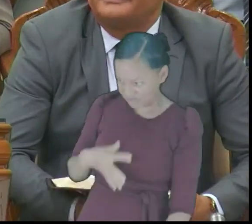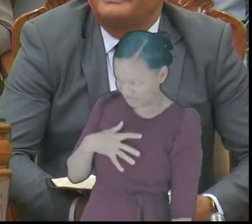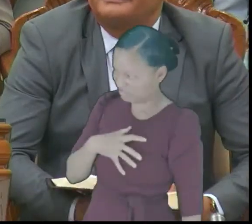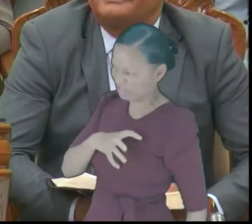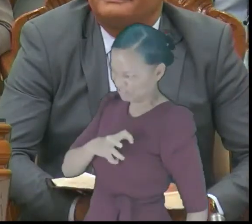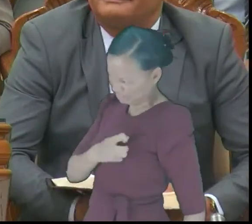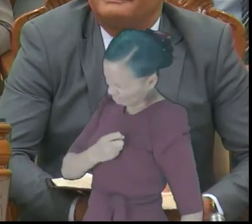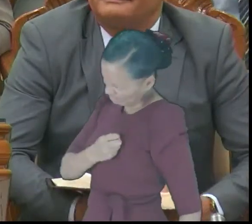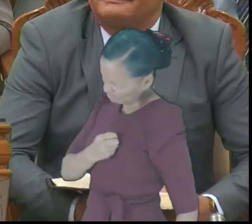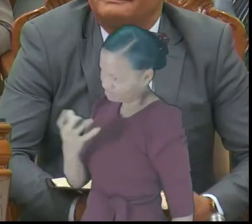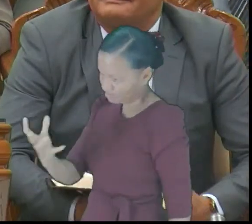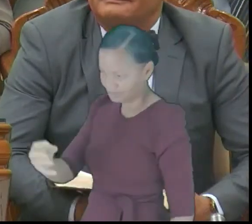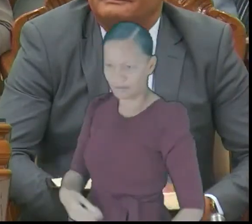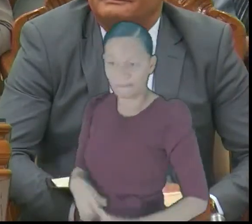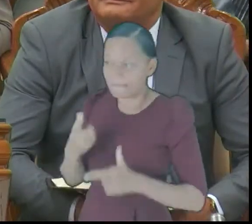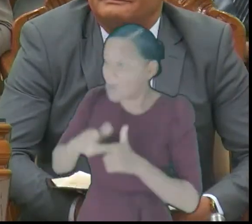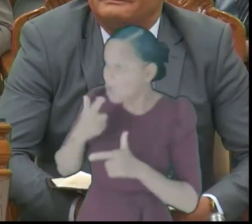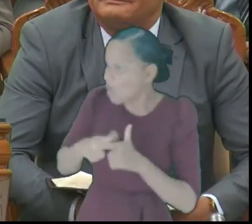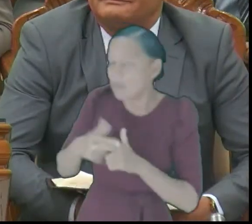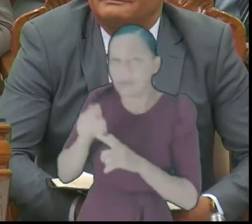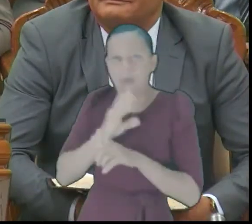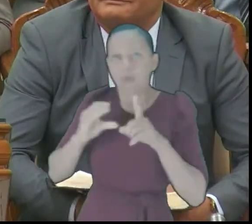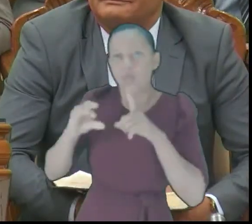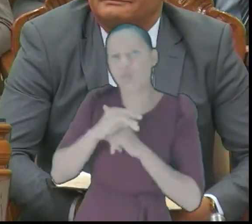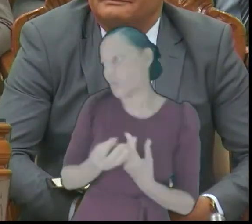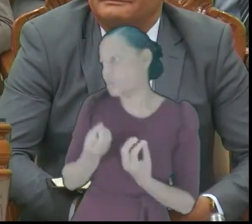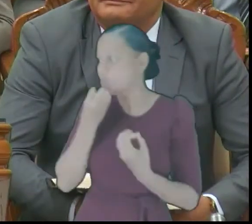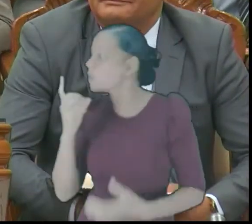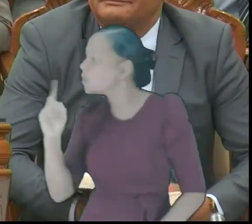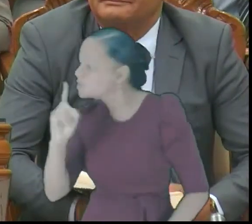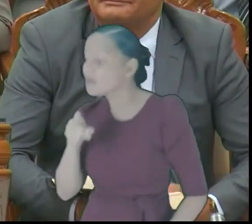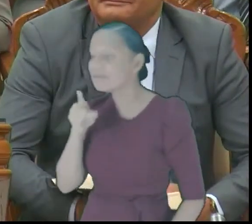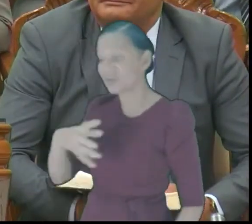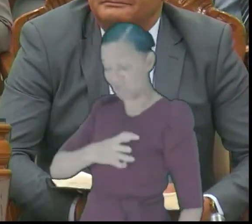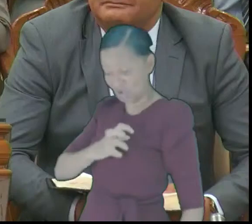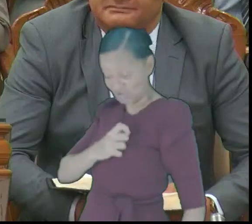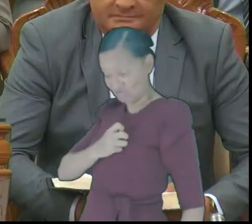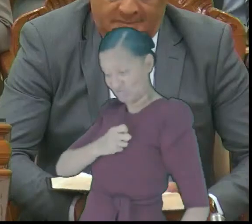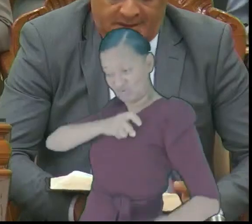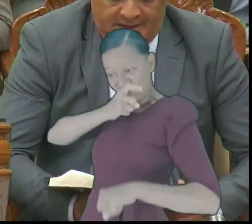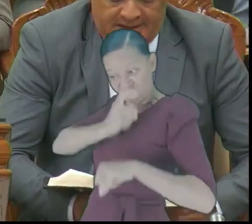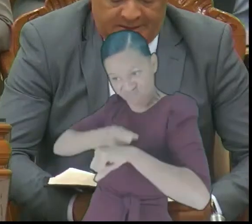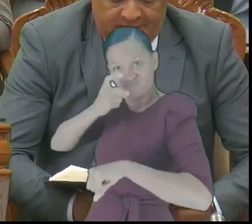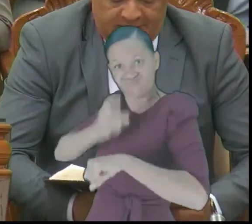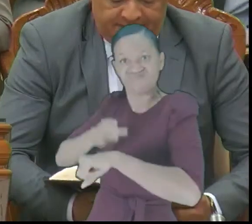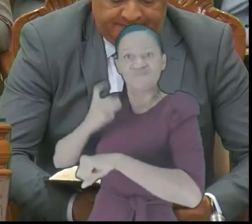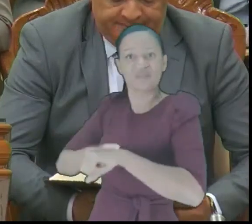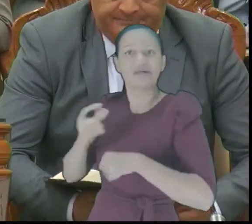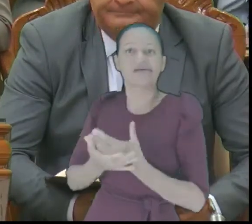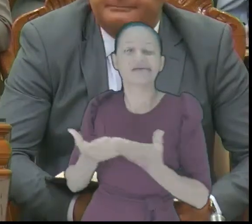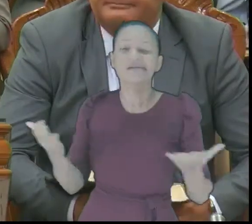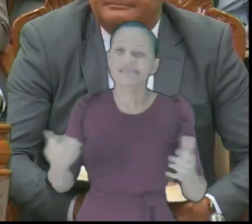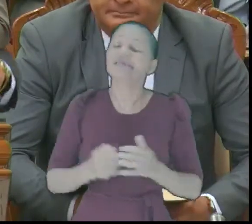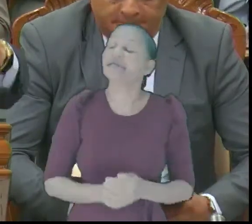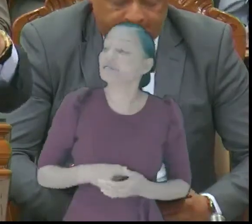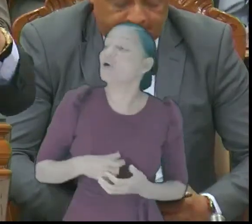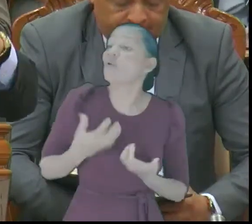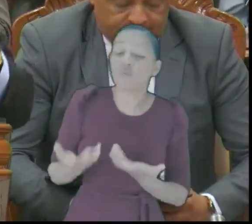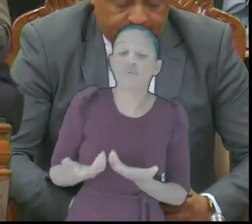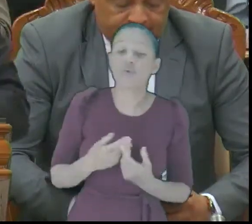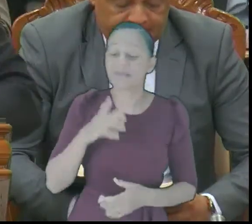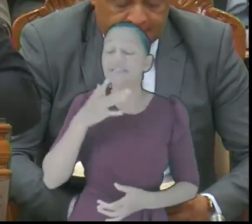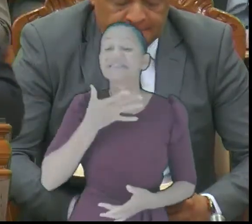seca. O problema não é que o culto não prestou, é que tu és terra seca. Glória a Deus. Derramarei água